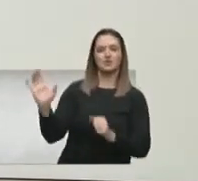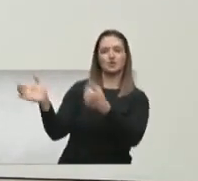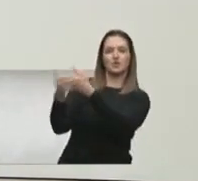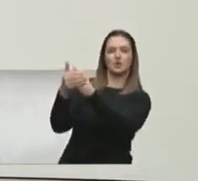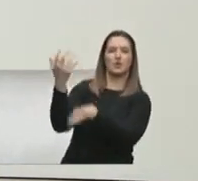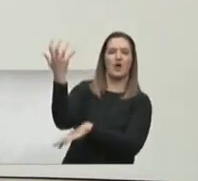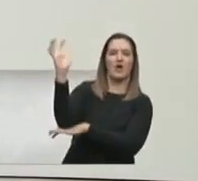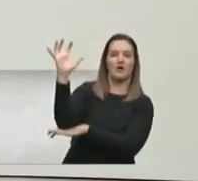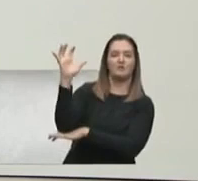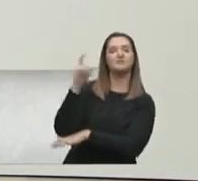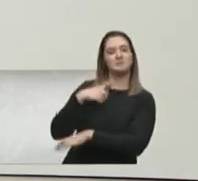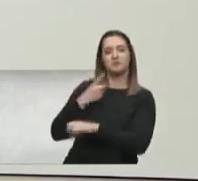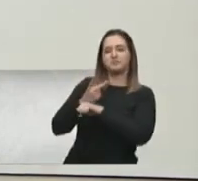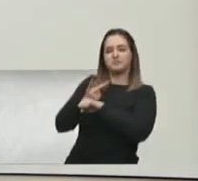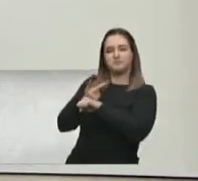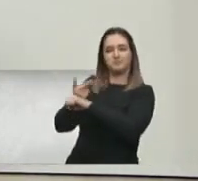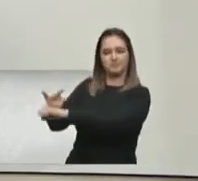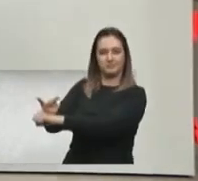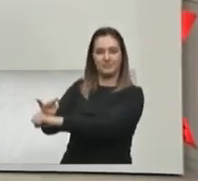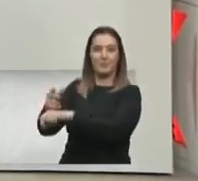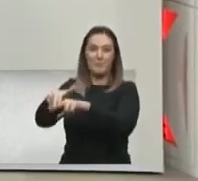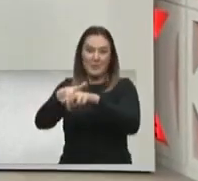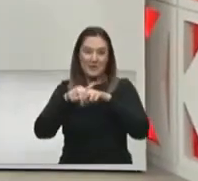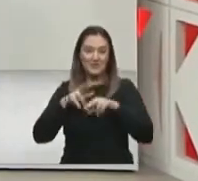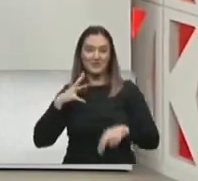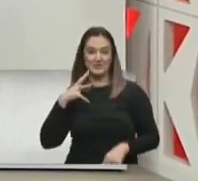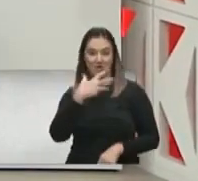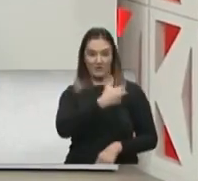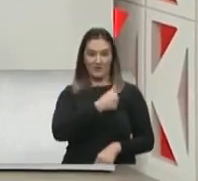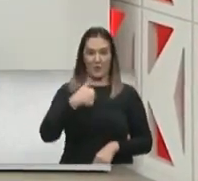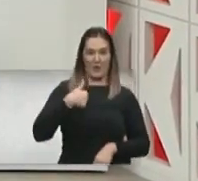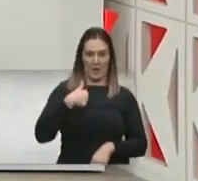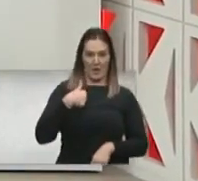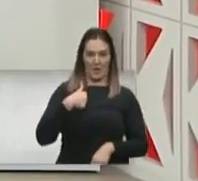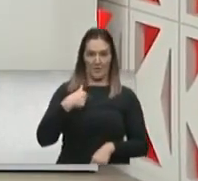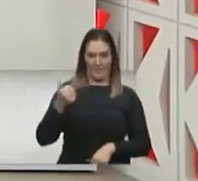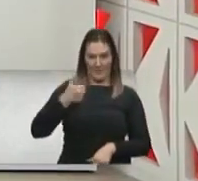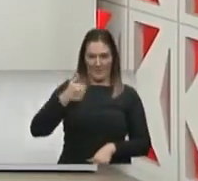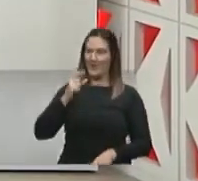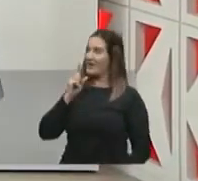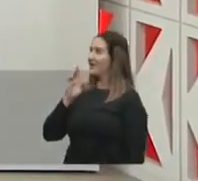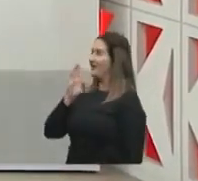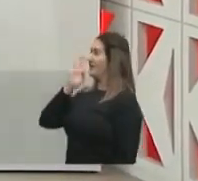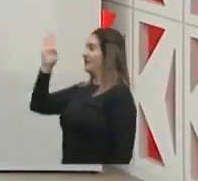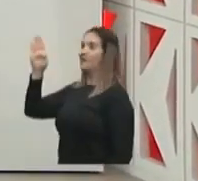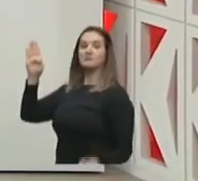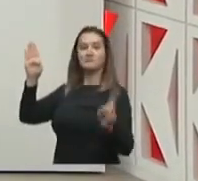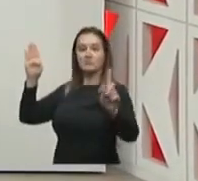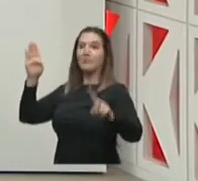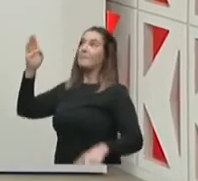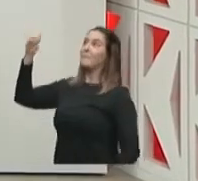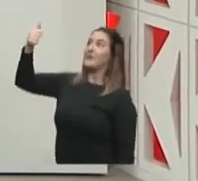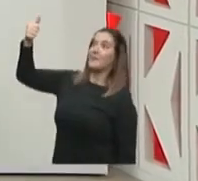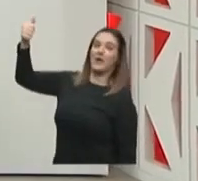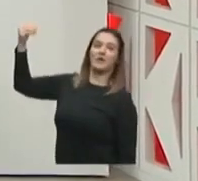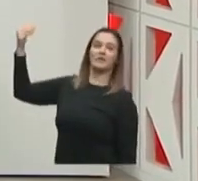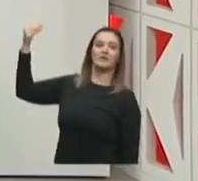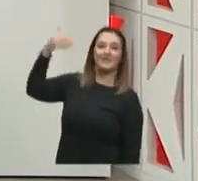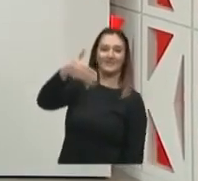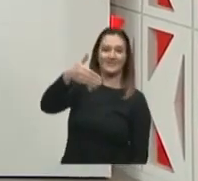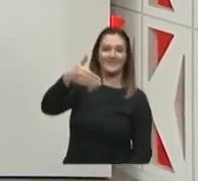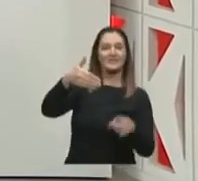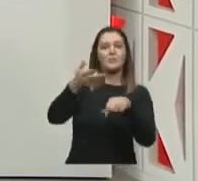Isso ensina que a salvação não é uma iniciativa humana. Não é o homem que procura Deus, é Deus quem procura o homem. Não é você que busca Deus, é Deus quem busca